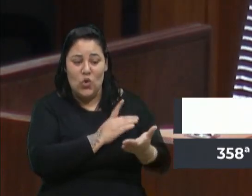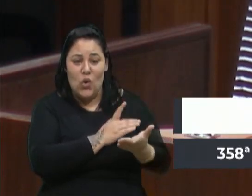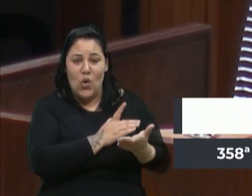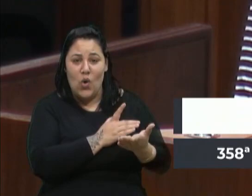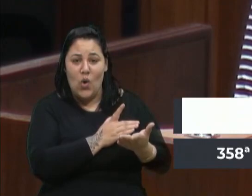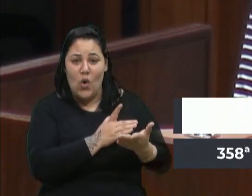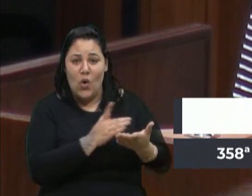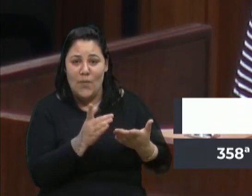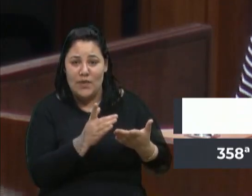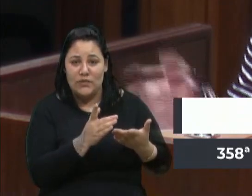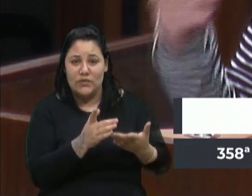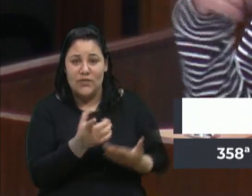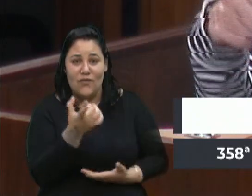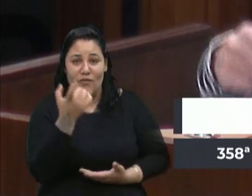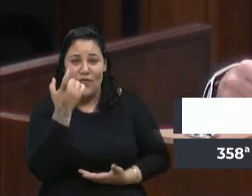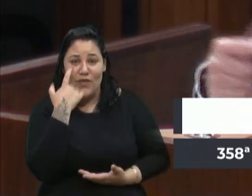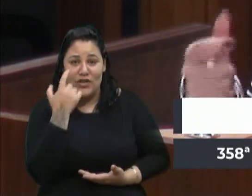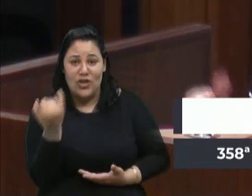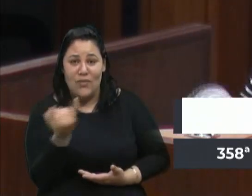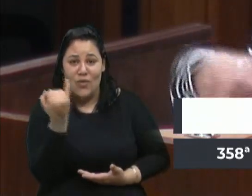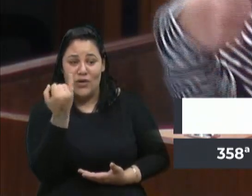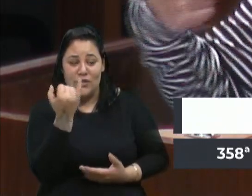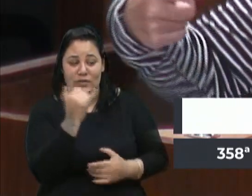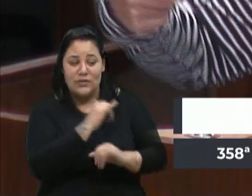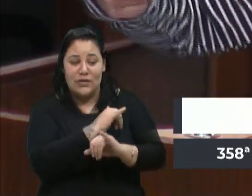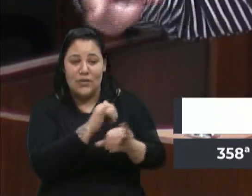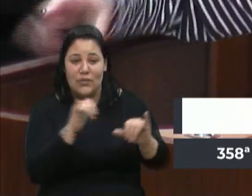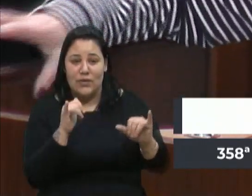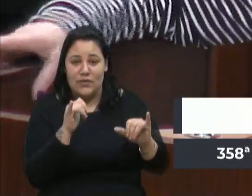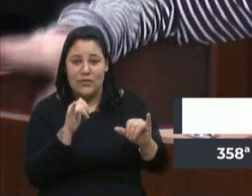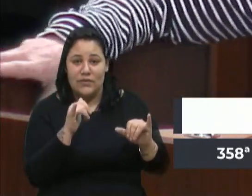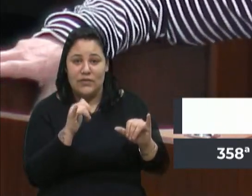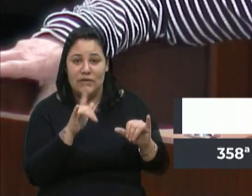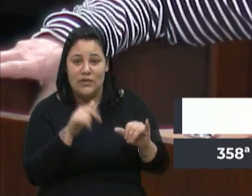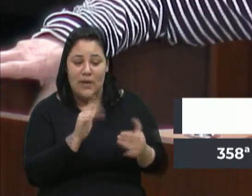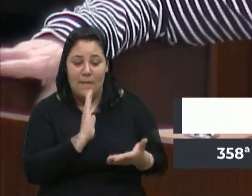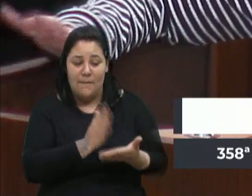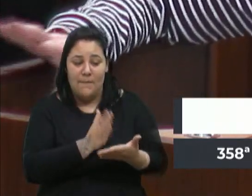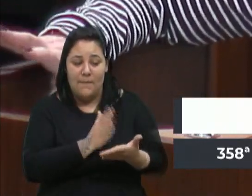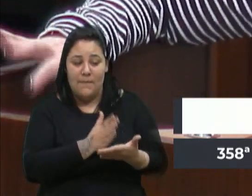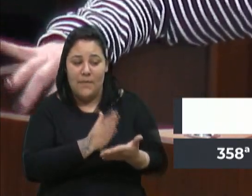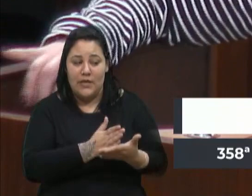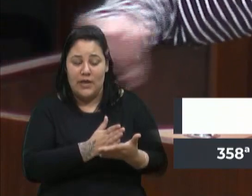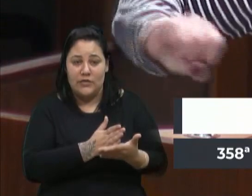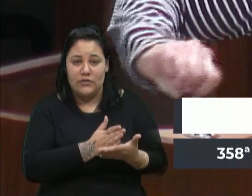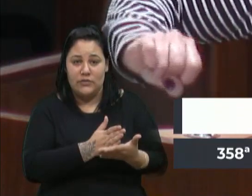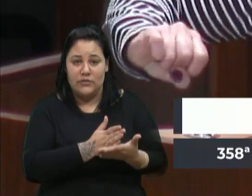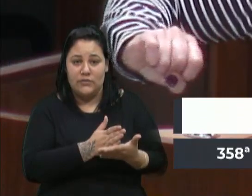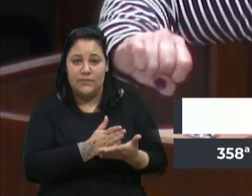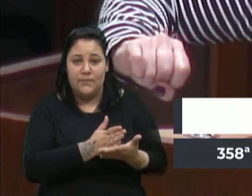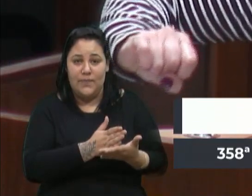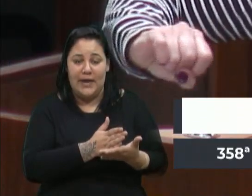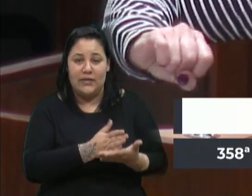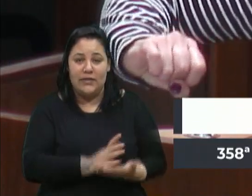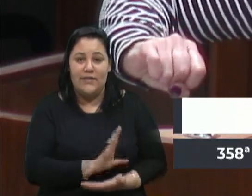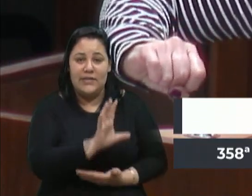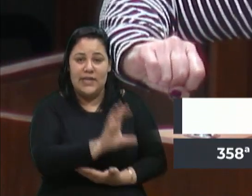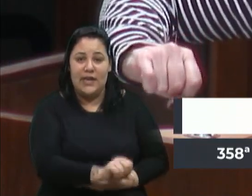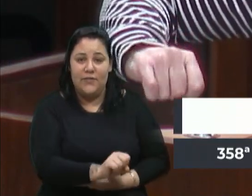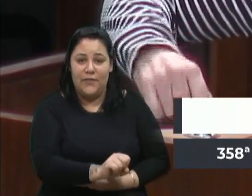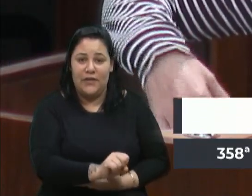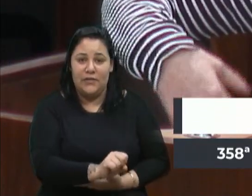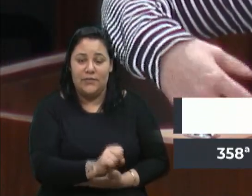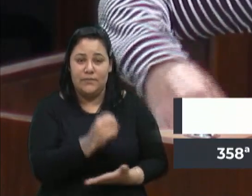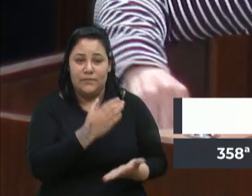desta campanha, né? E metade desse diagnóstico feito, mais do que a metade,